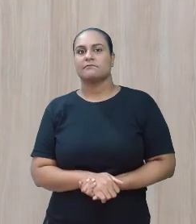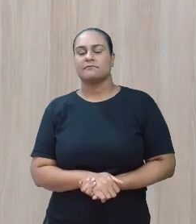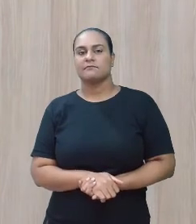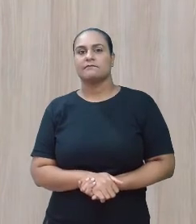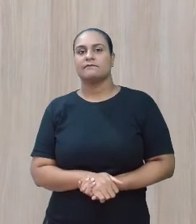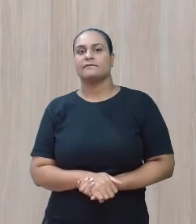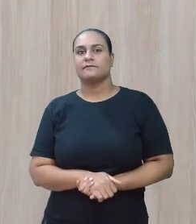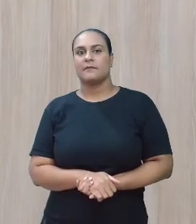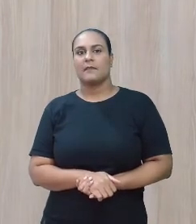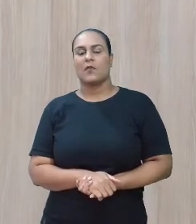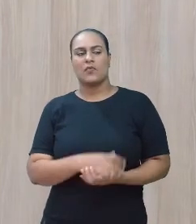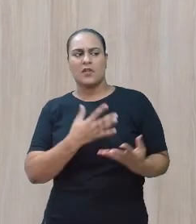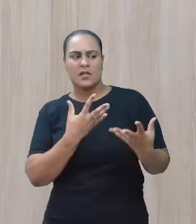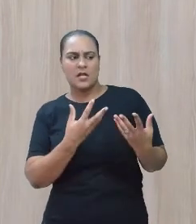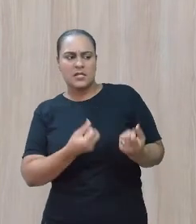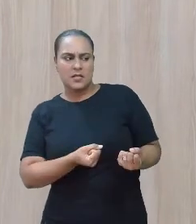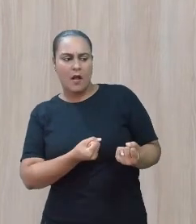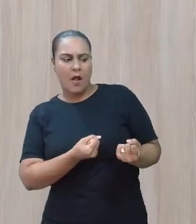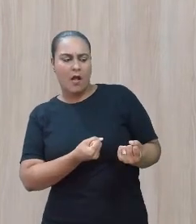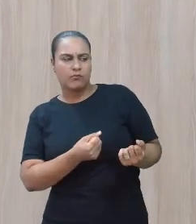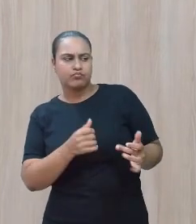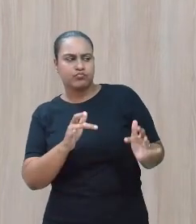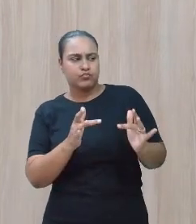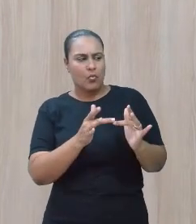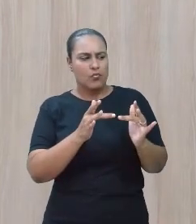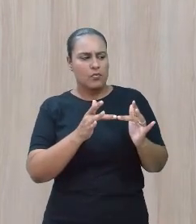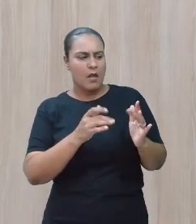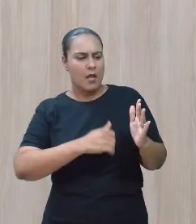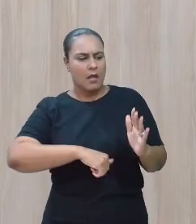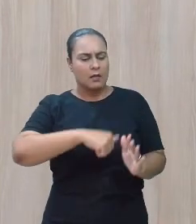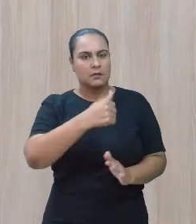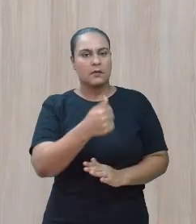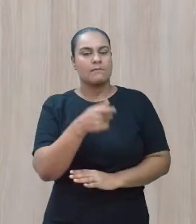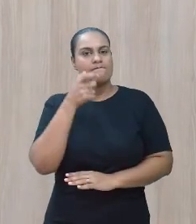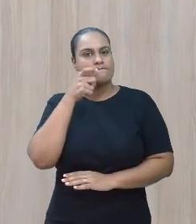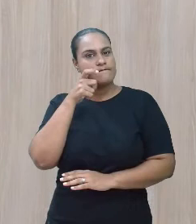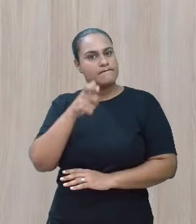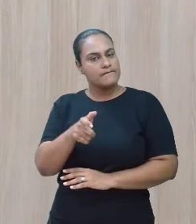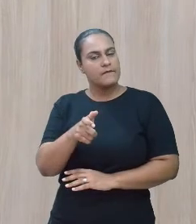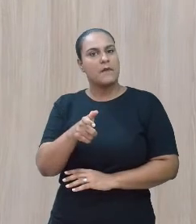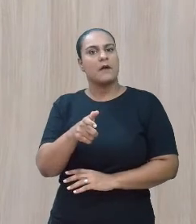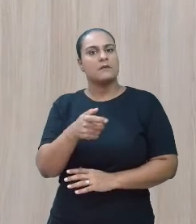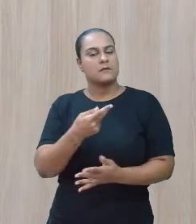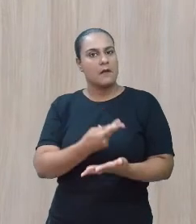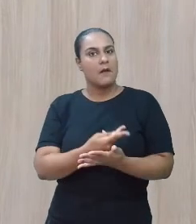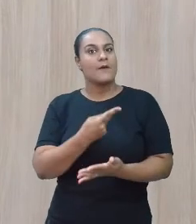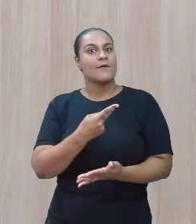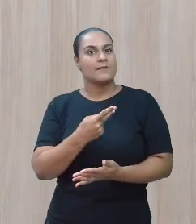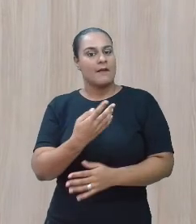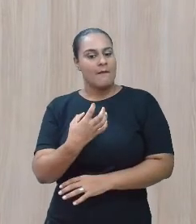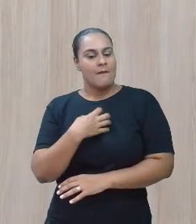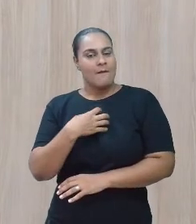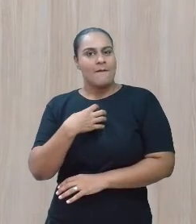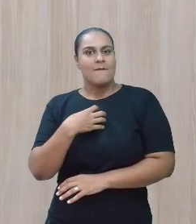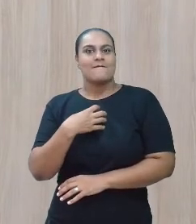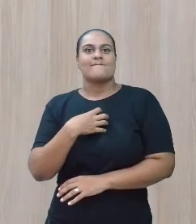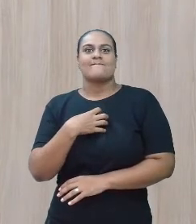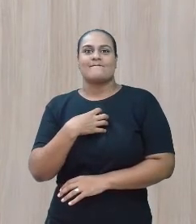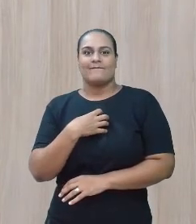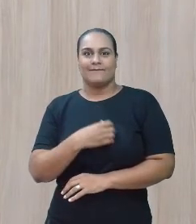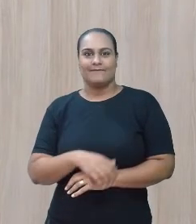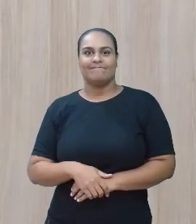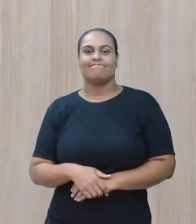permitimos esse contato, não é? É interessante o que acontece conosco.